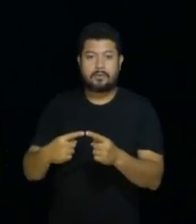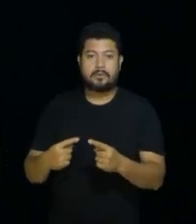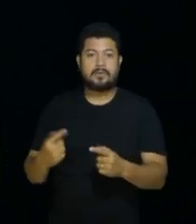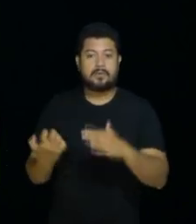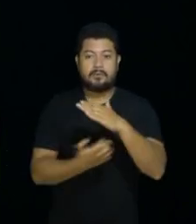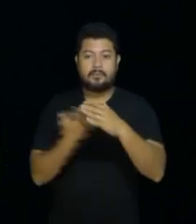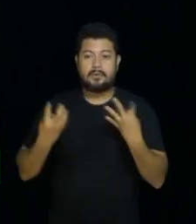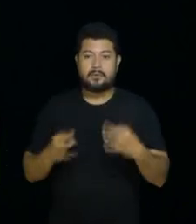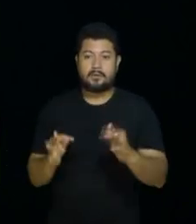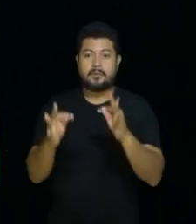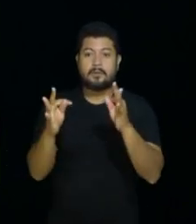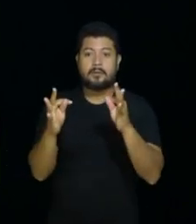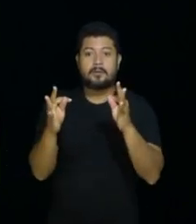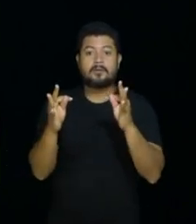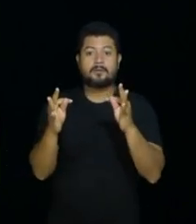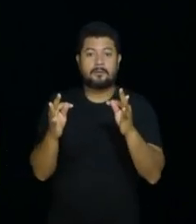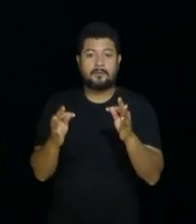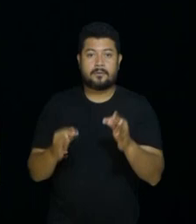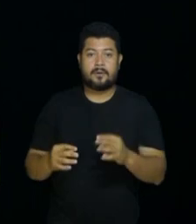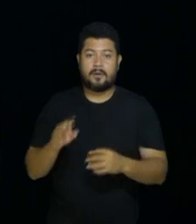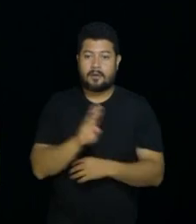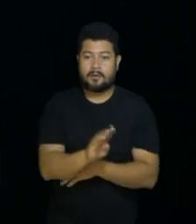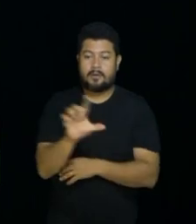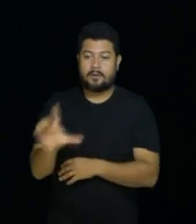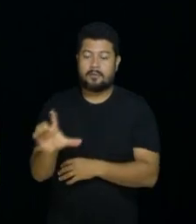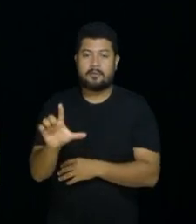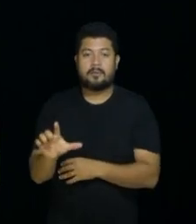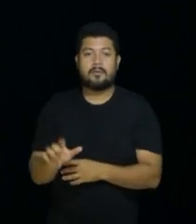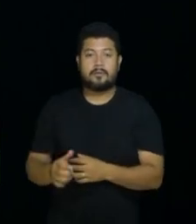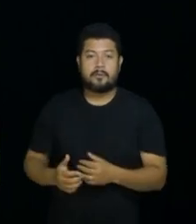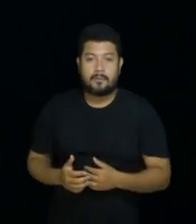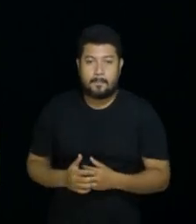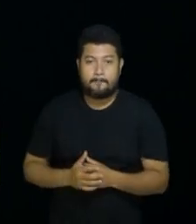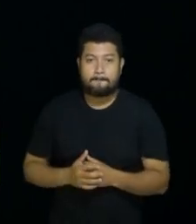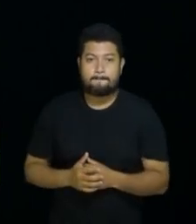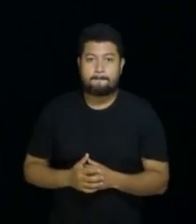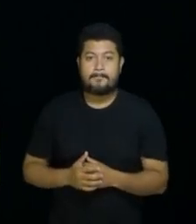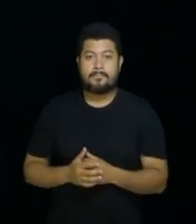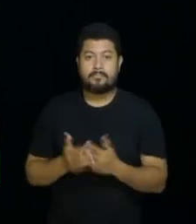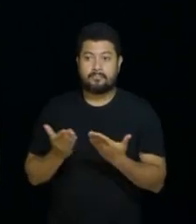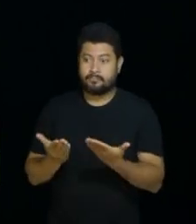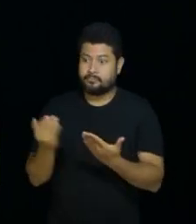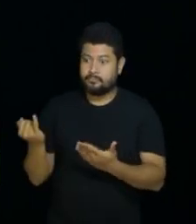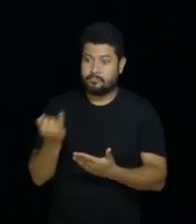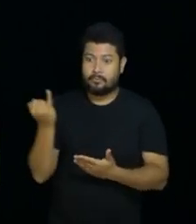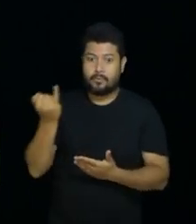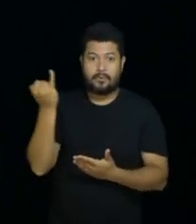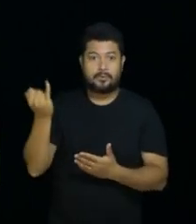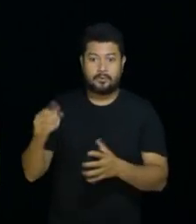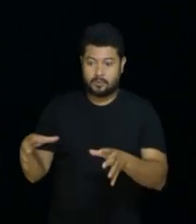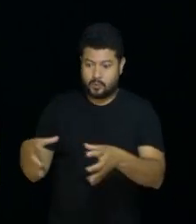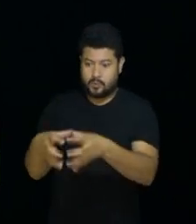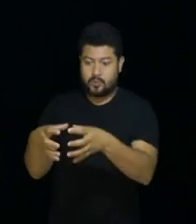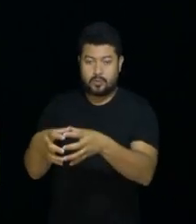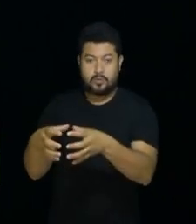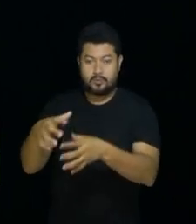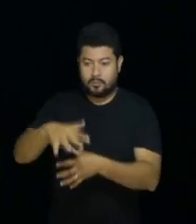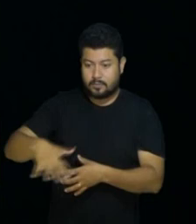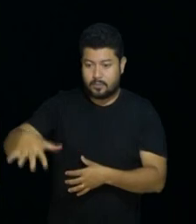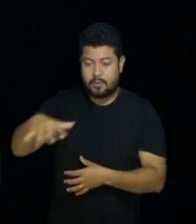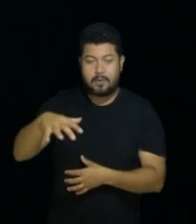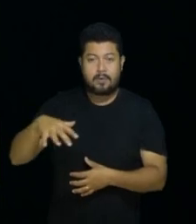Blumenau, gerados através dos impostos pelas empresas de tecnologia. Tamanha a importância do setor, tamanha a importância dos nossos